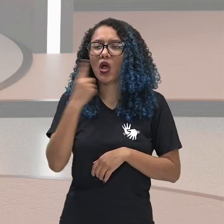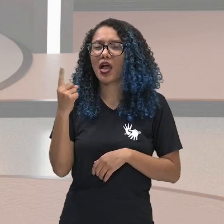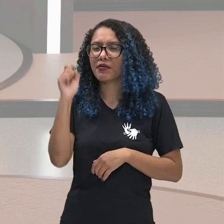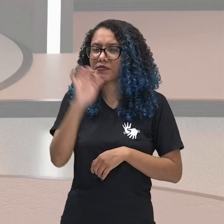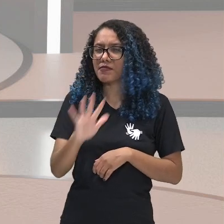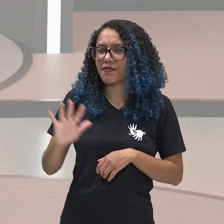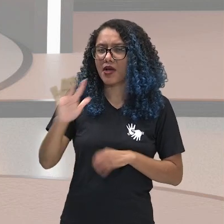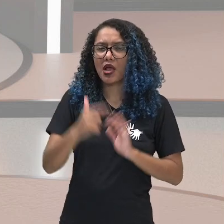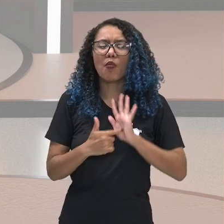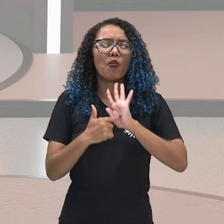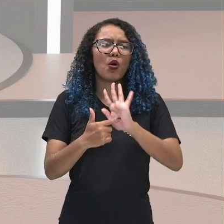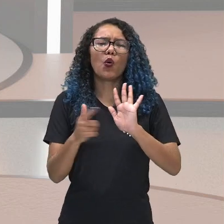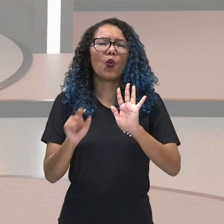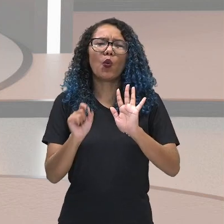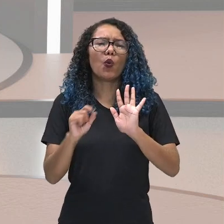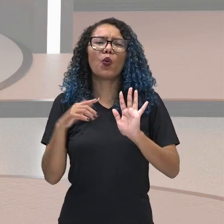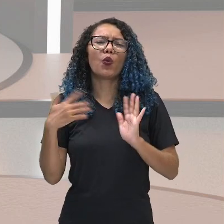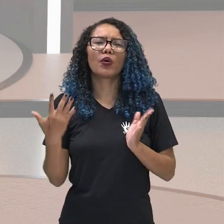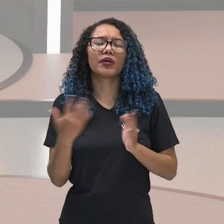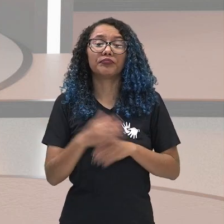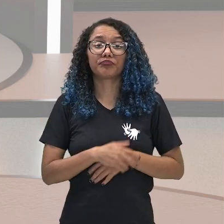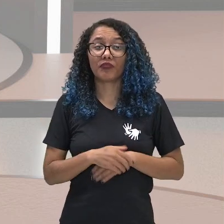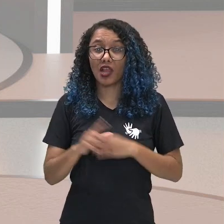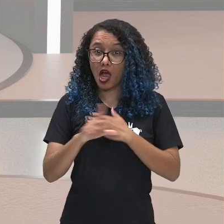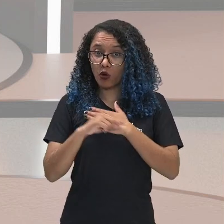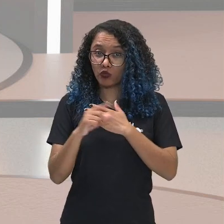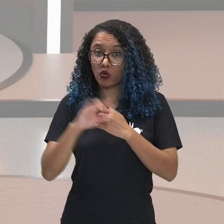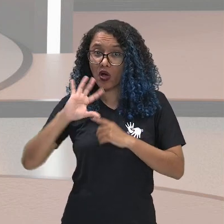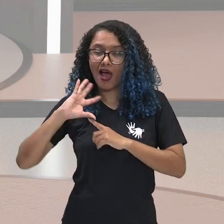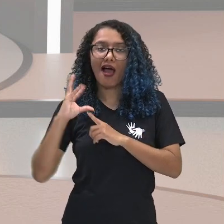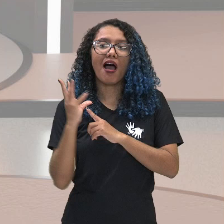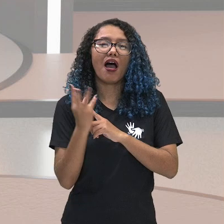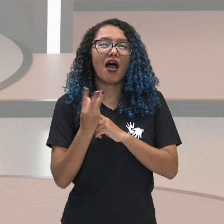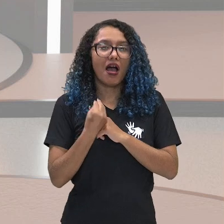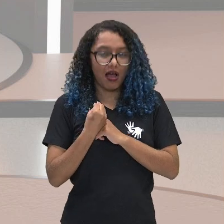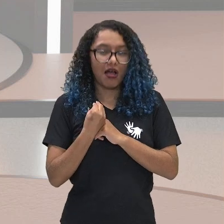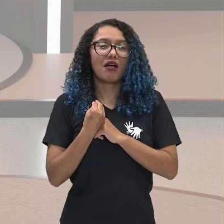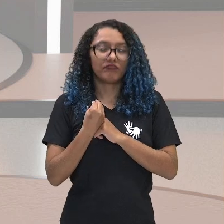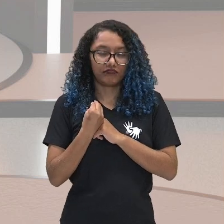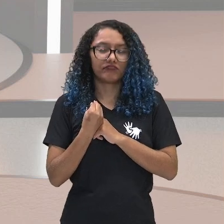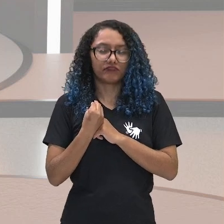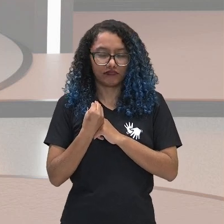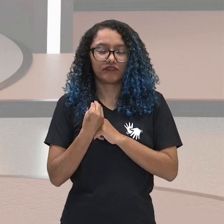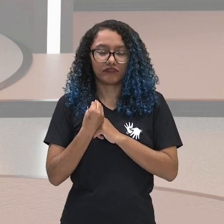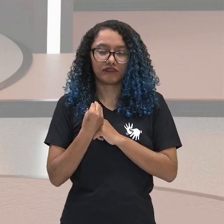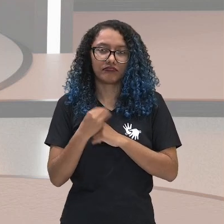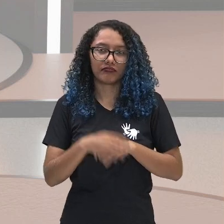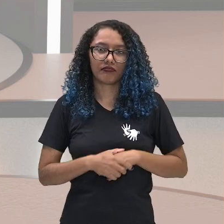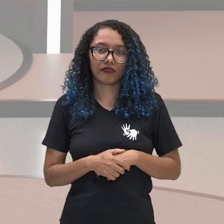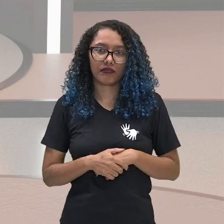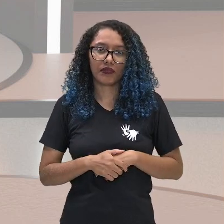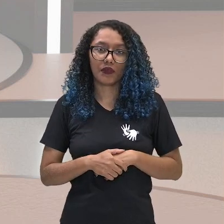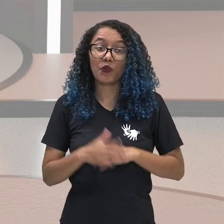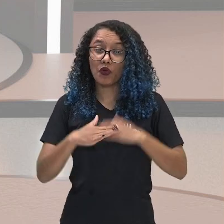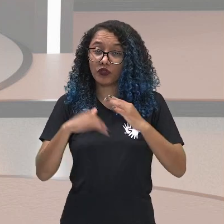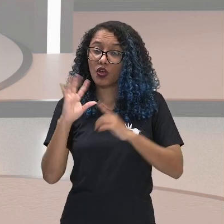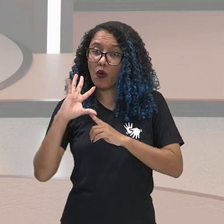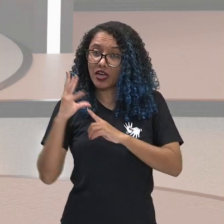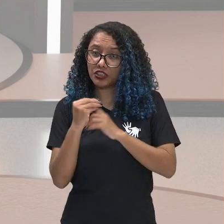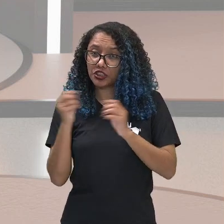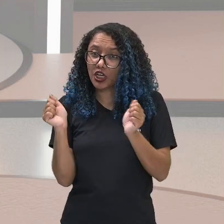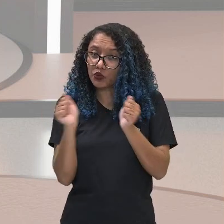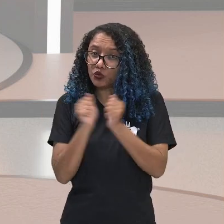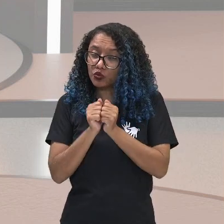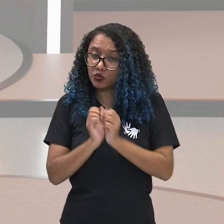que é então uma imagem da tela do Debré, tá? Que ele veio junto aí com a missão artística francesa para fazer exatamente o